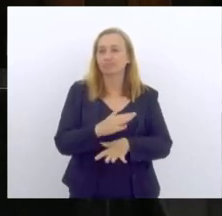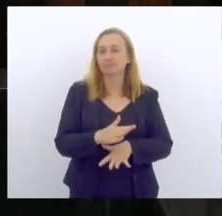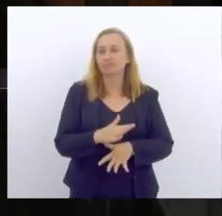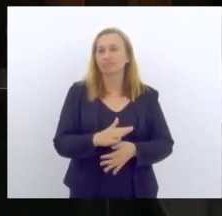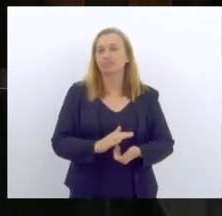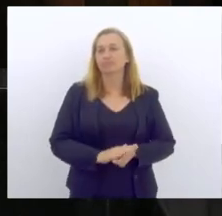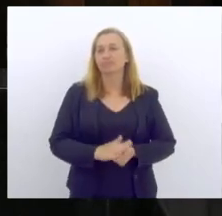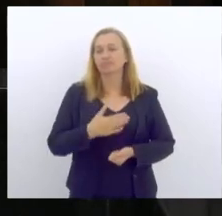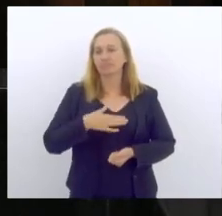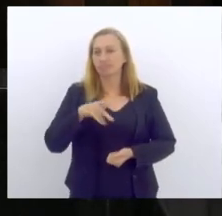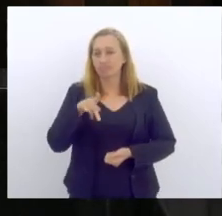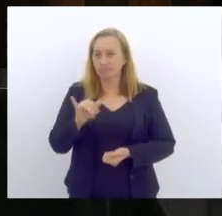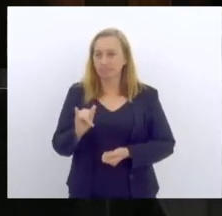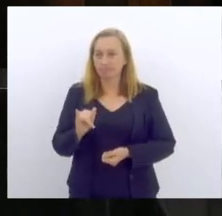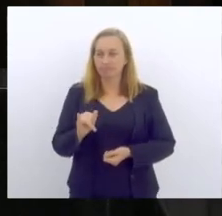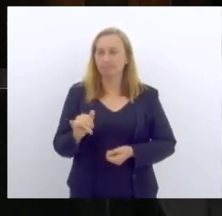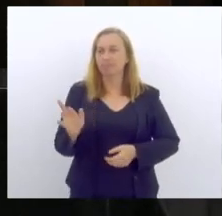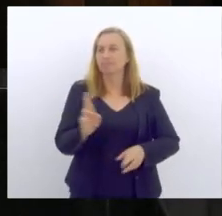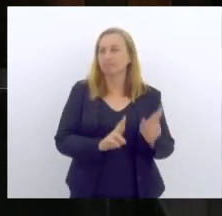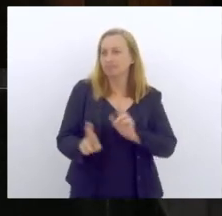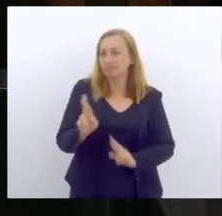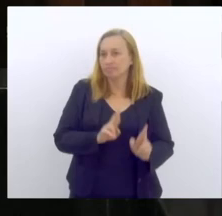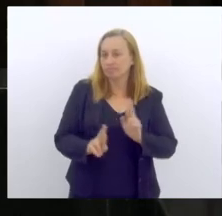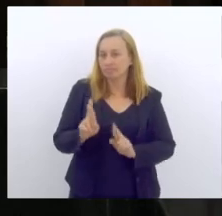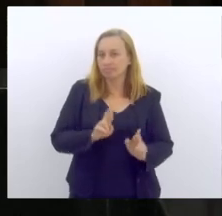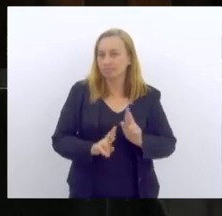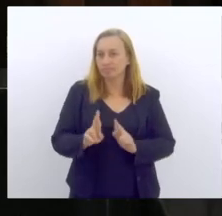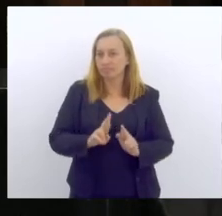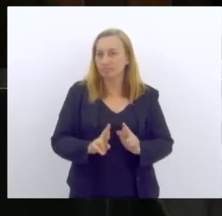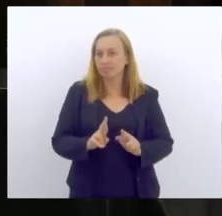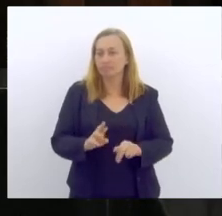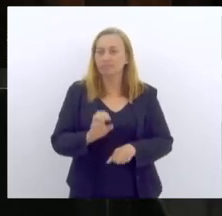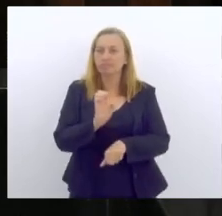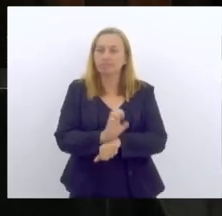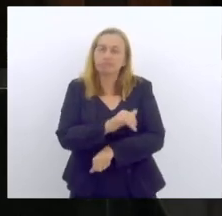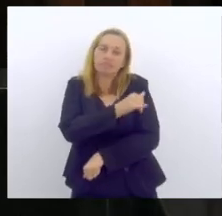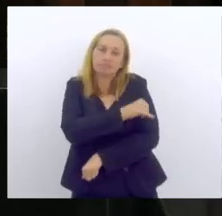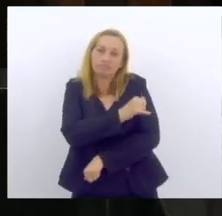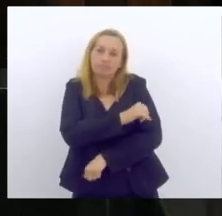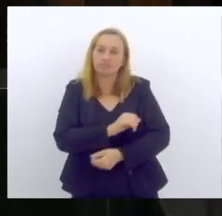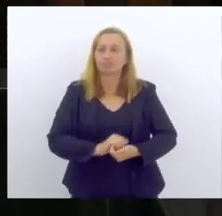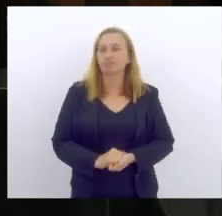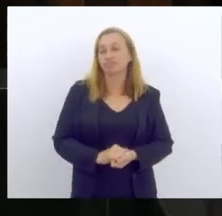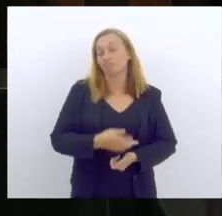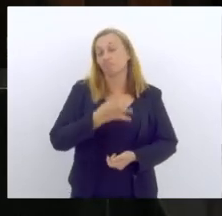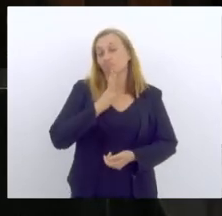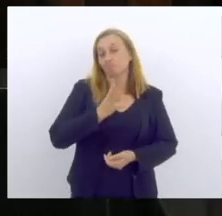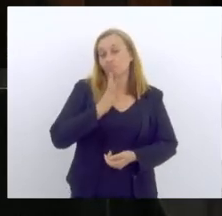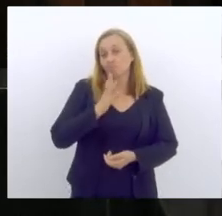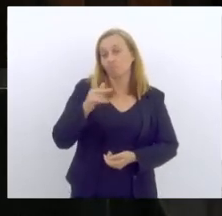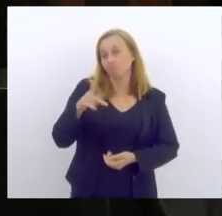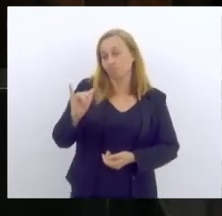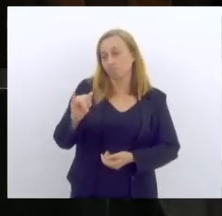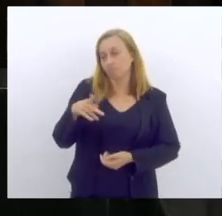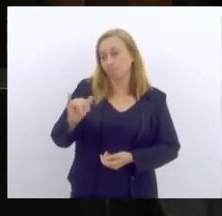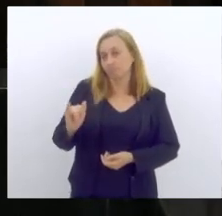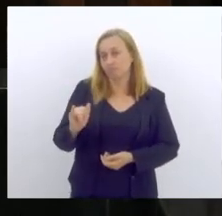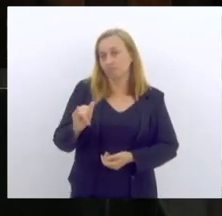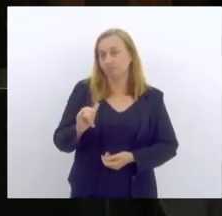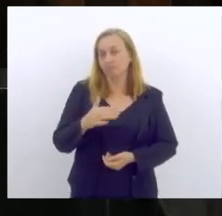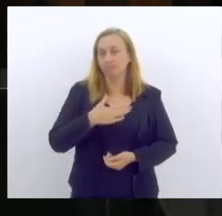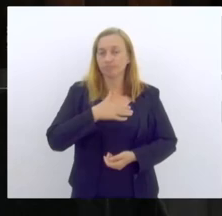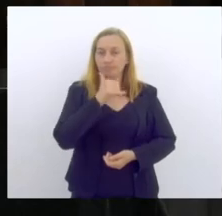que teve também uma relação muito intensa com o estado do Rio de Janeiro papai por exemplo conheceu a mamãe